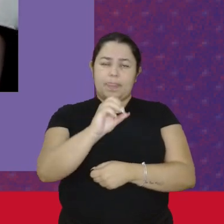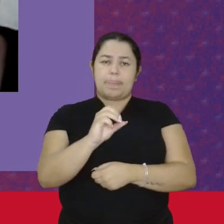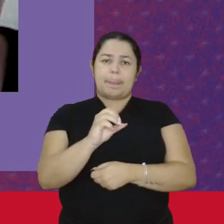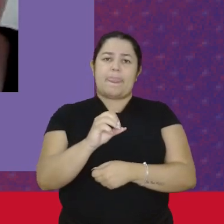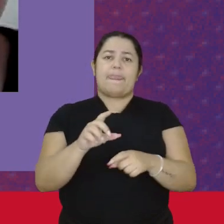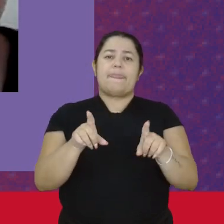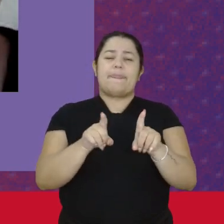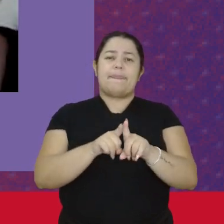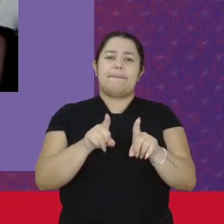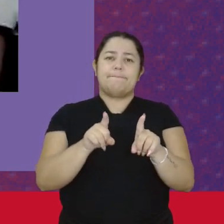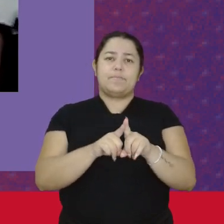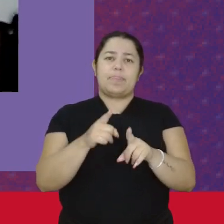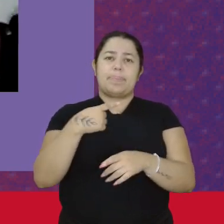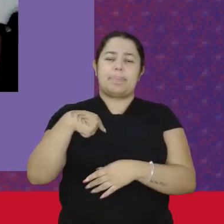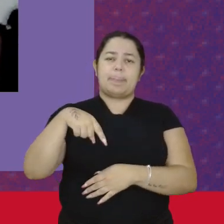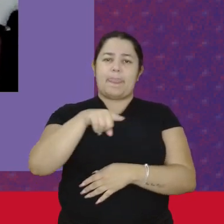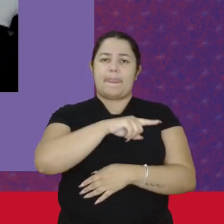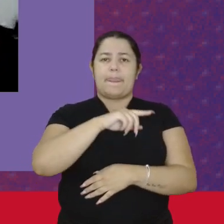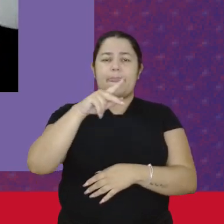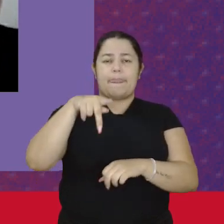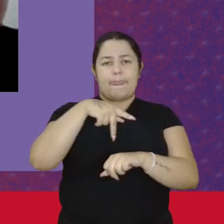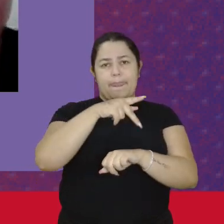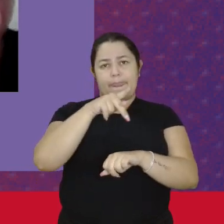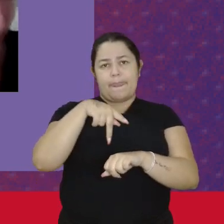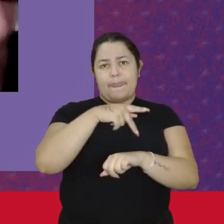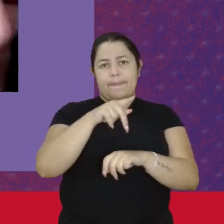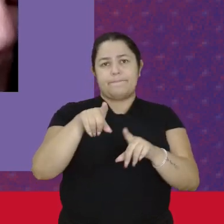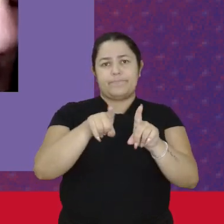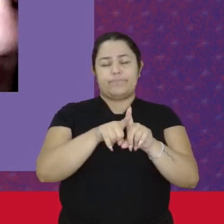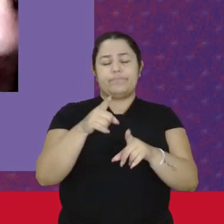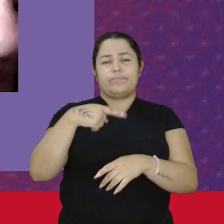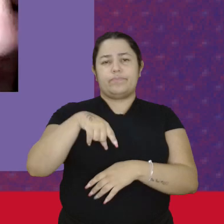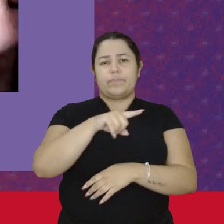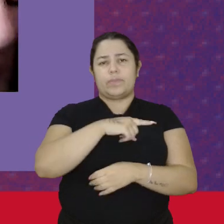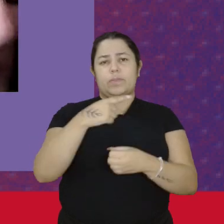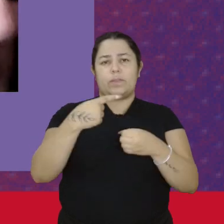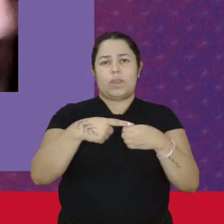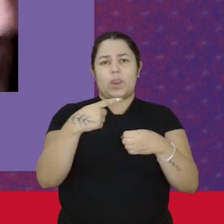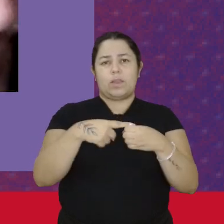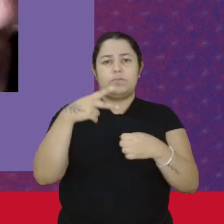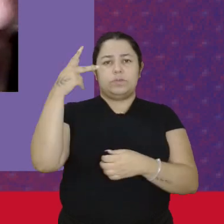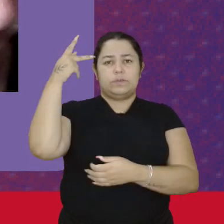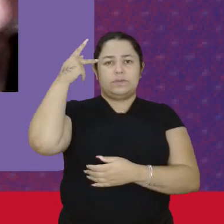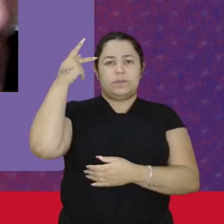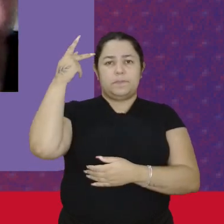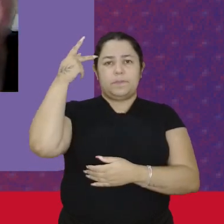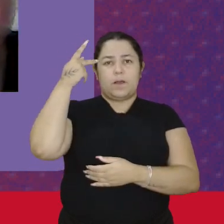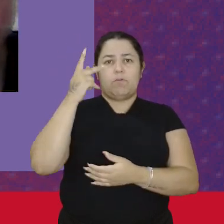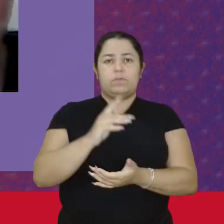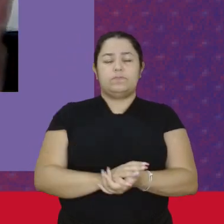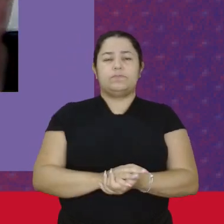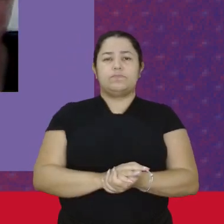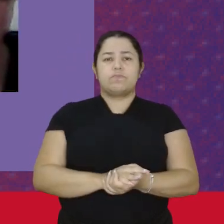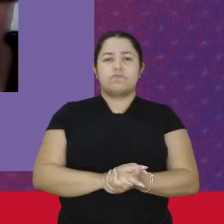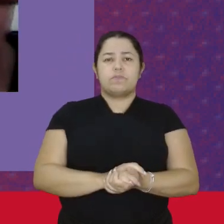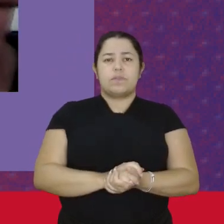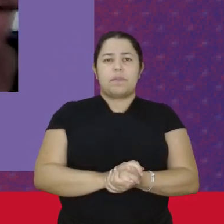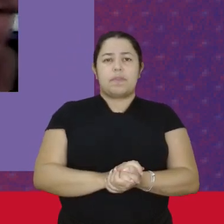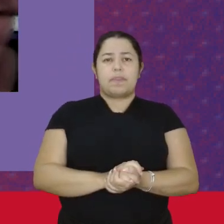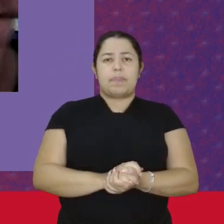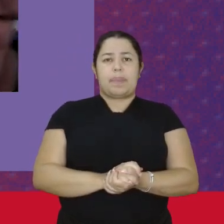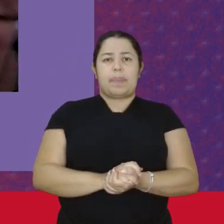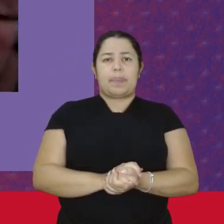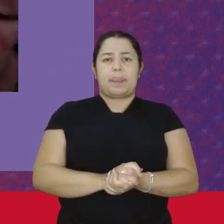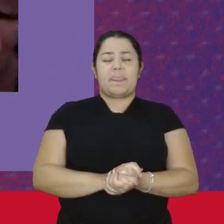aqui no nosso país, em particular na nossa cidade aqui de São Paulo, né? E